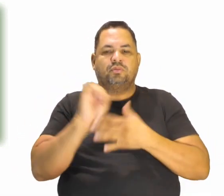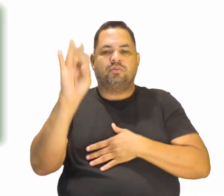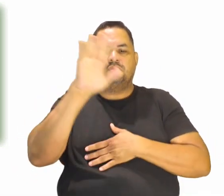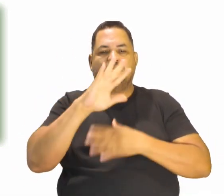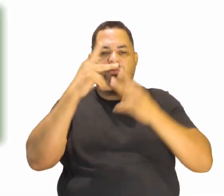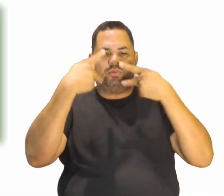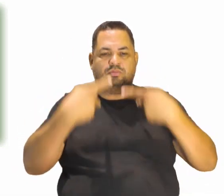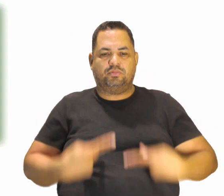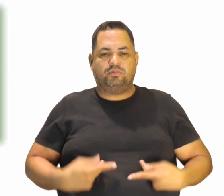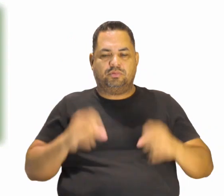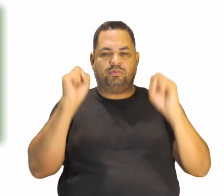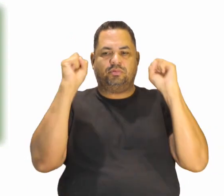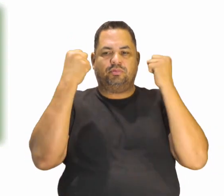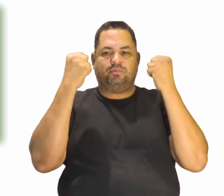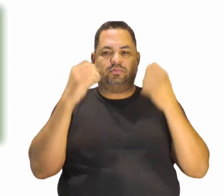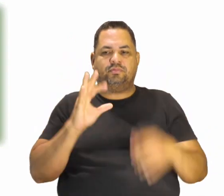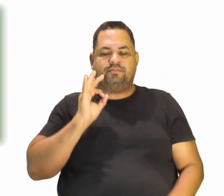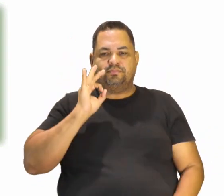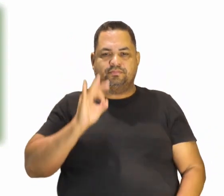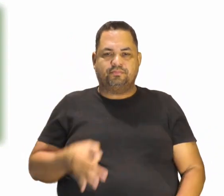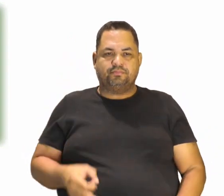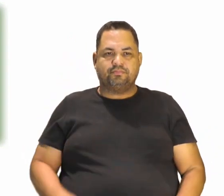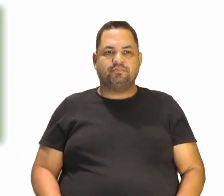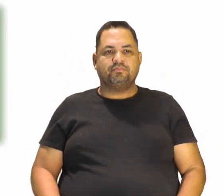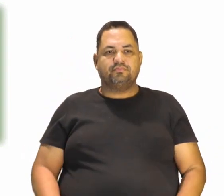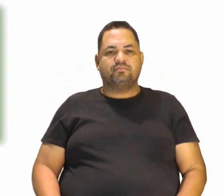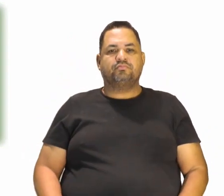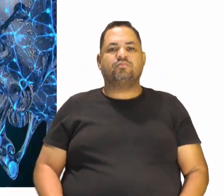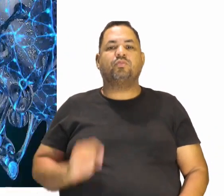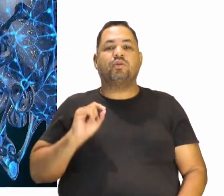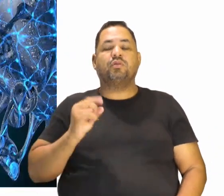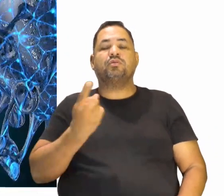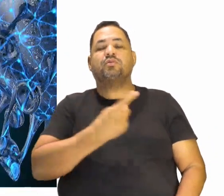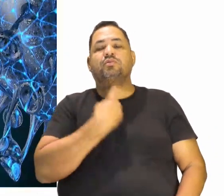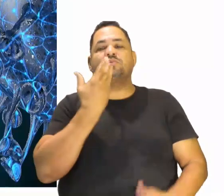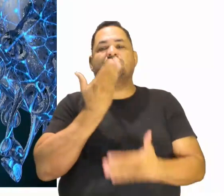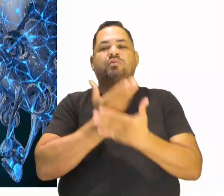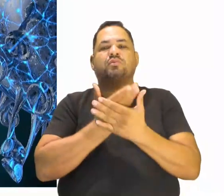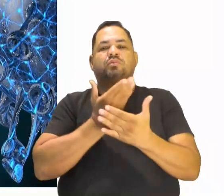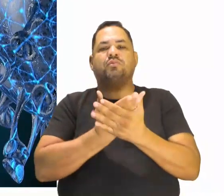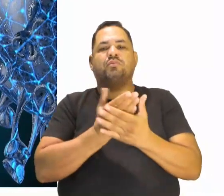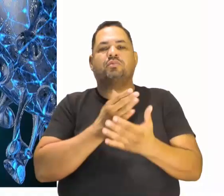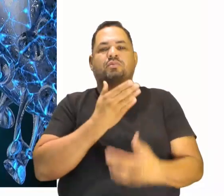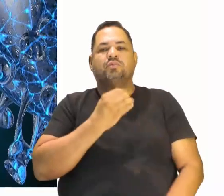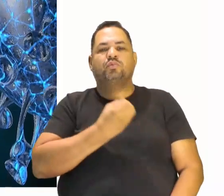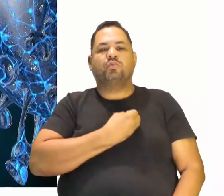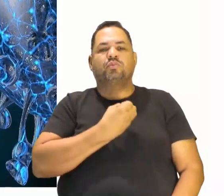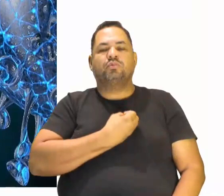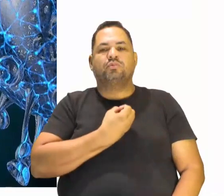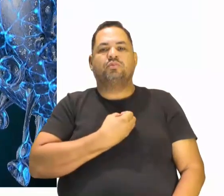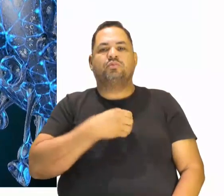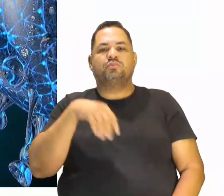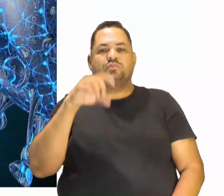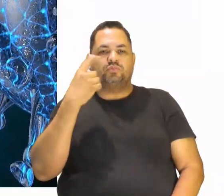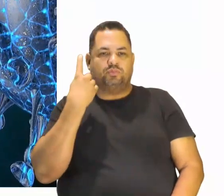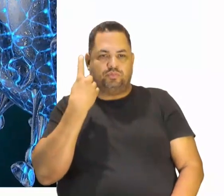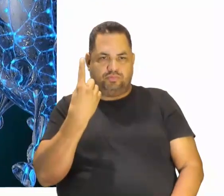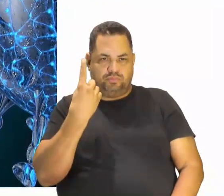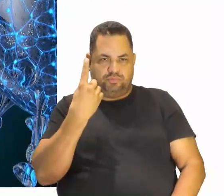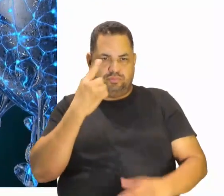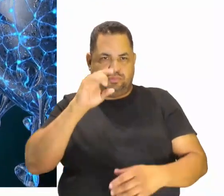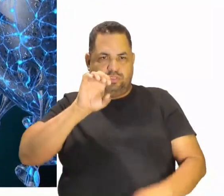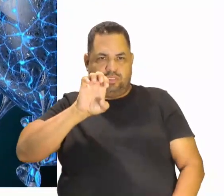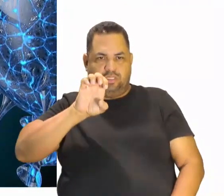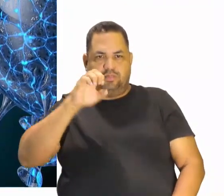atividade física. Certo? E aí, o que nós vimos, Prof. Iris, na aula 1, epidemiologia e